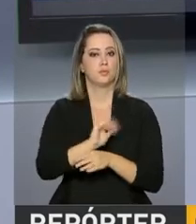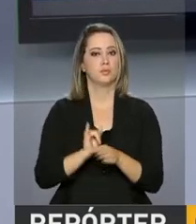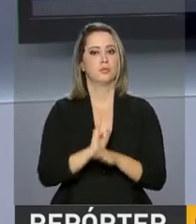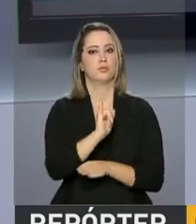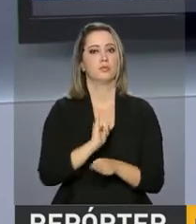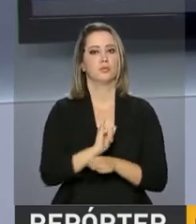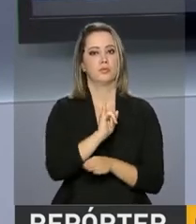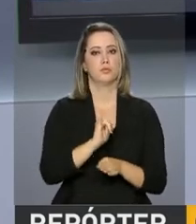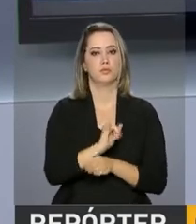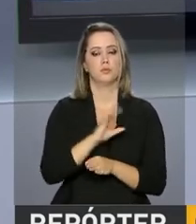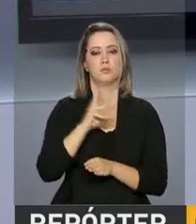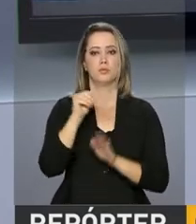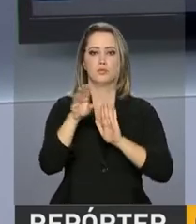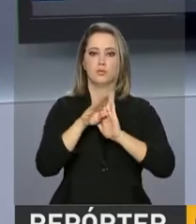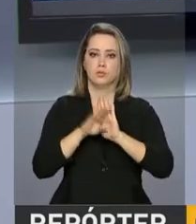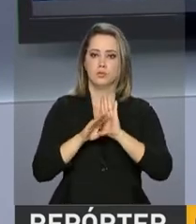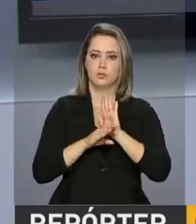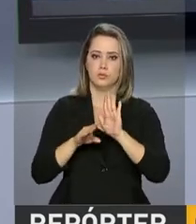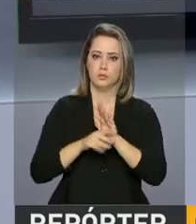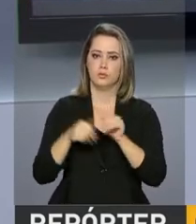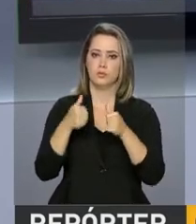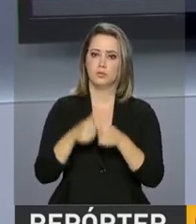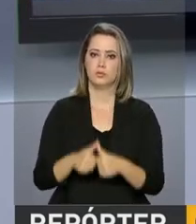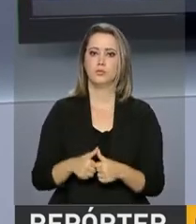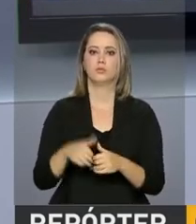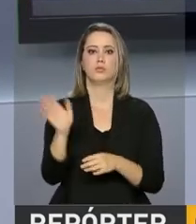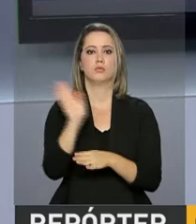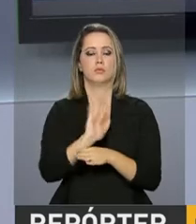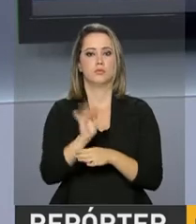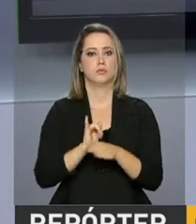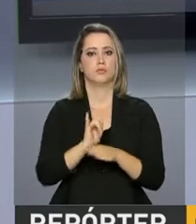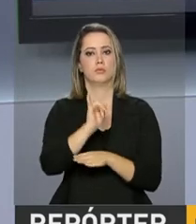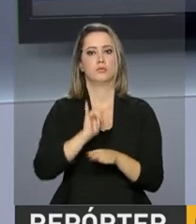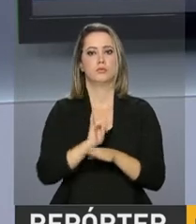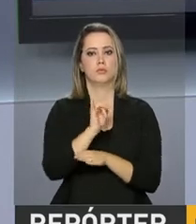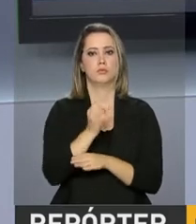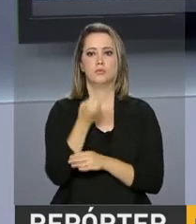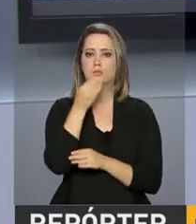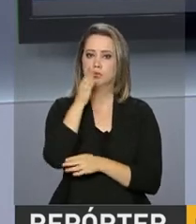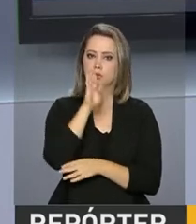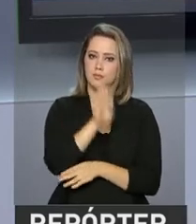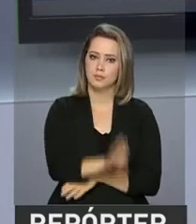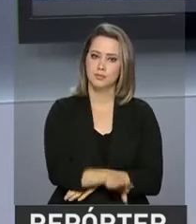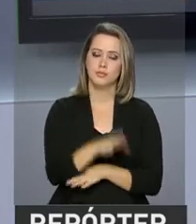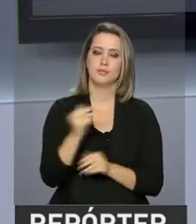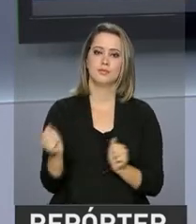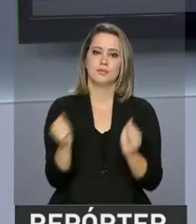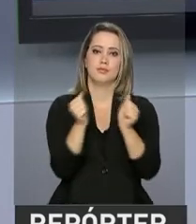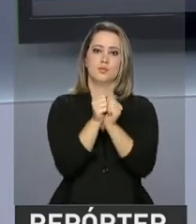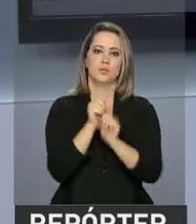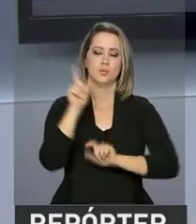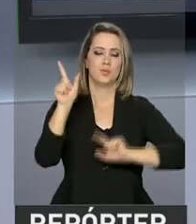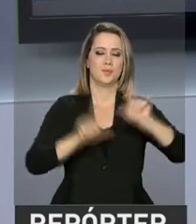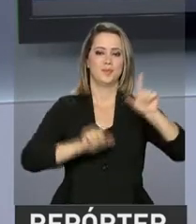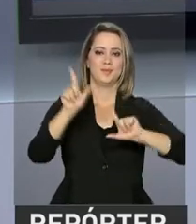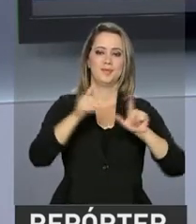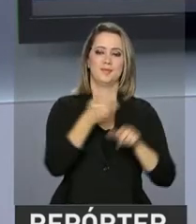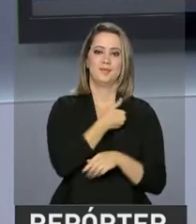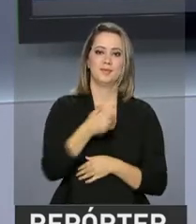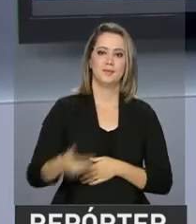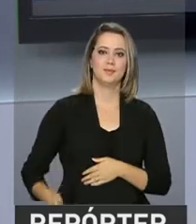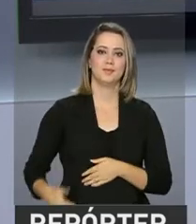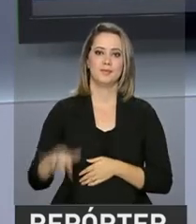reportagens em nosso canal no YouTube. Toda a programação também está em nossa página na internet. Uma boa tarde para você. Continue com a